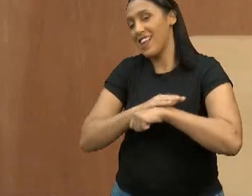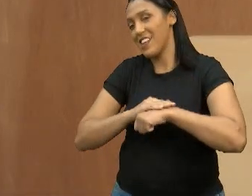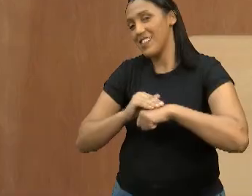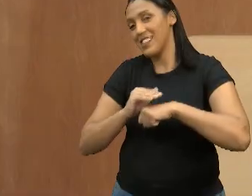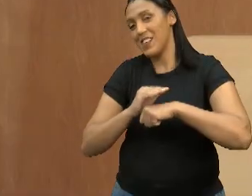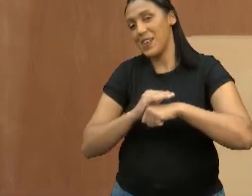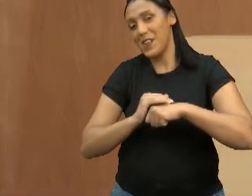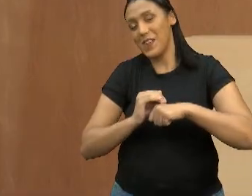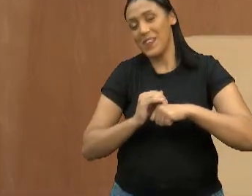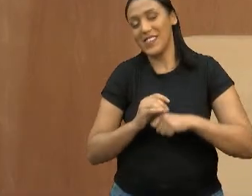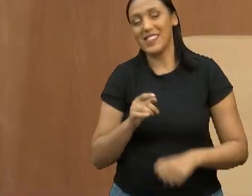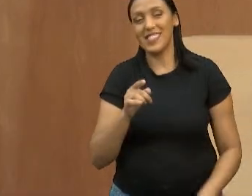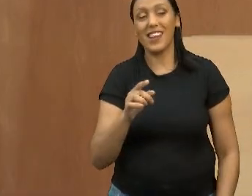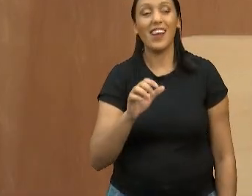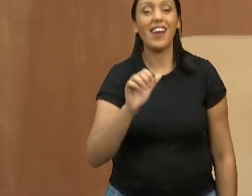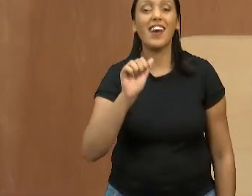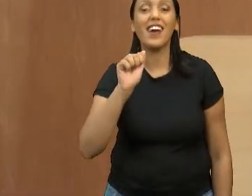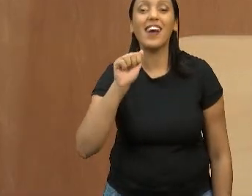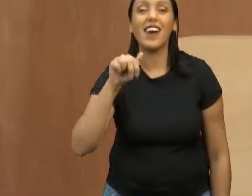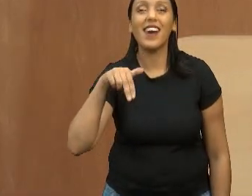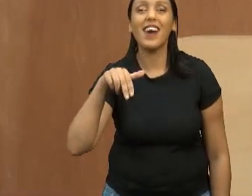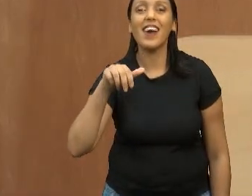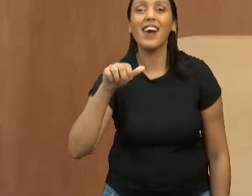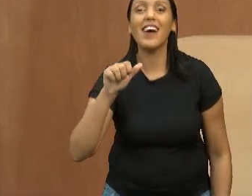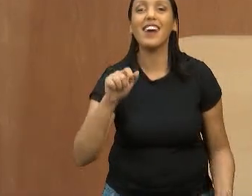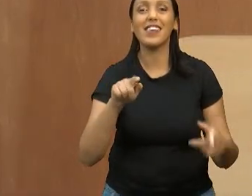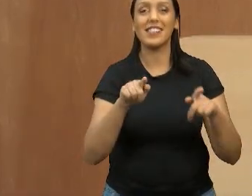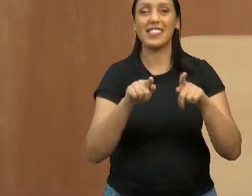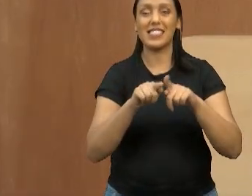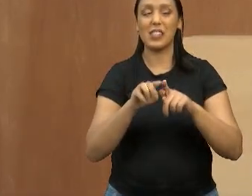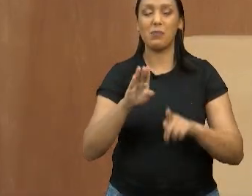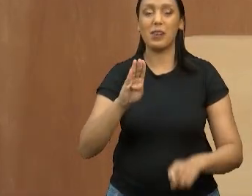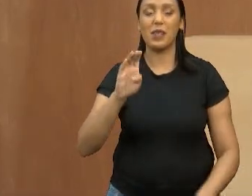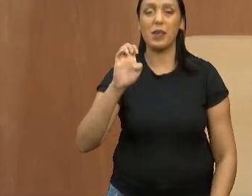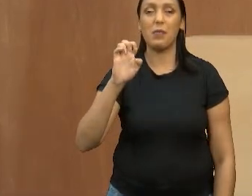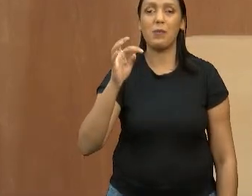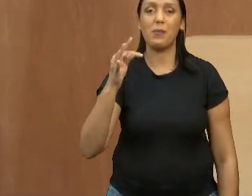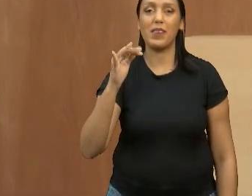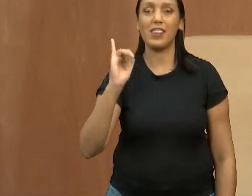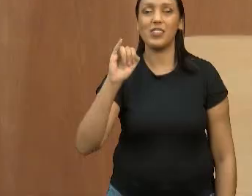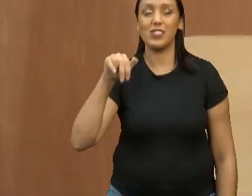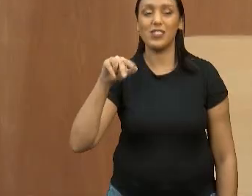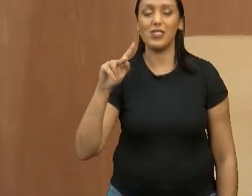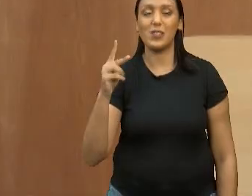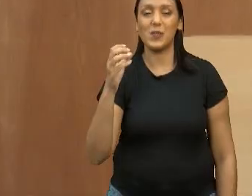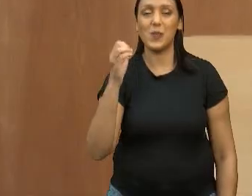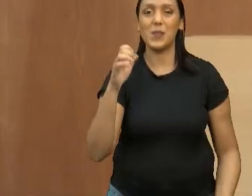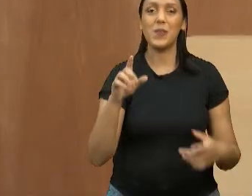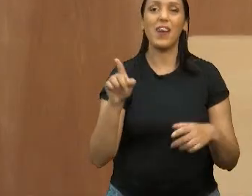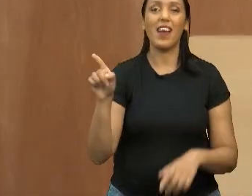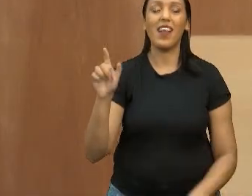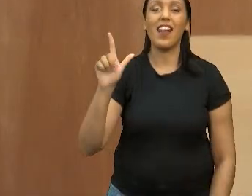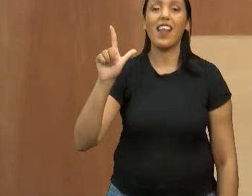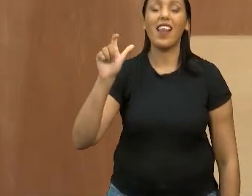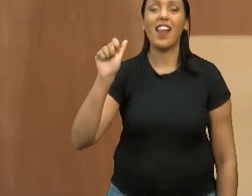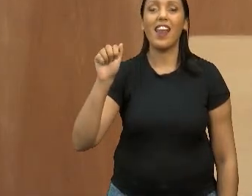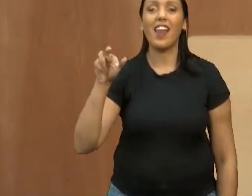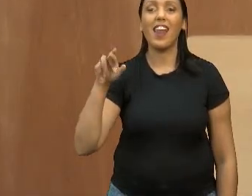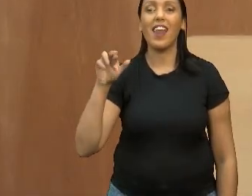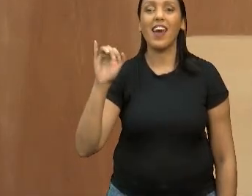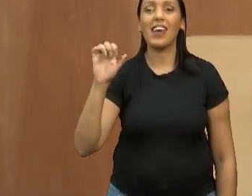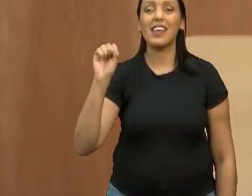Purguinha, o Betinho, a Larissa, o Éder Masson, a Luísa